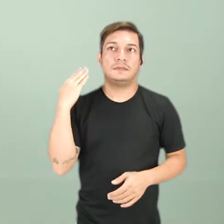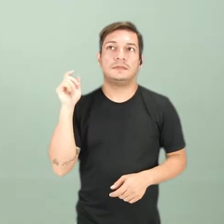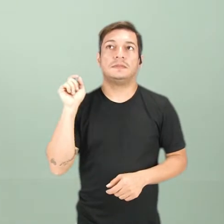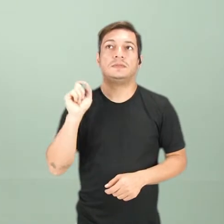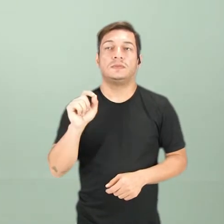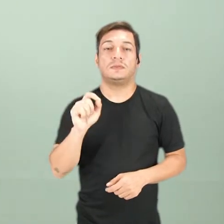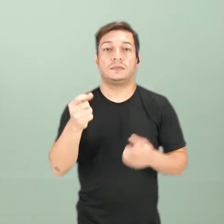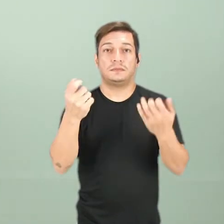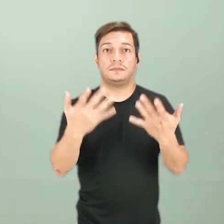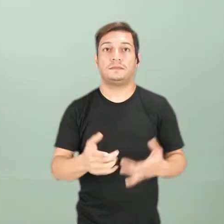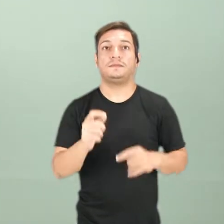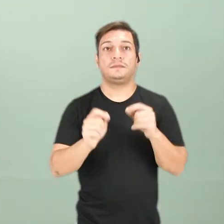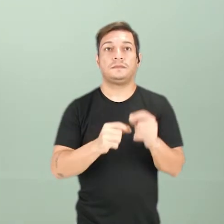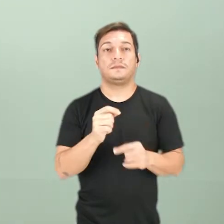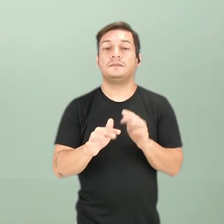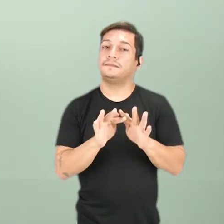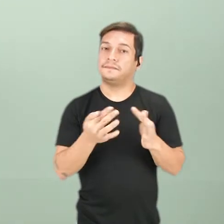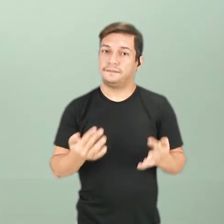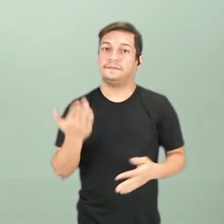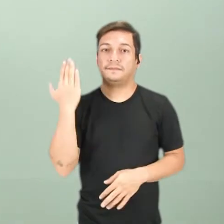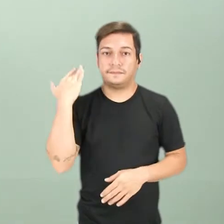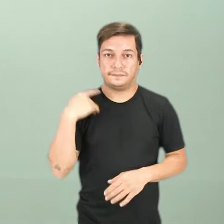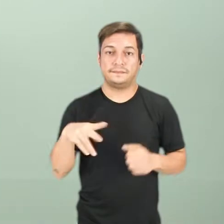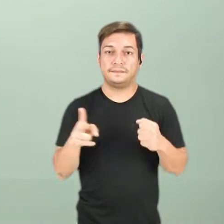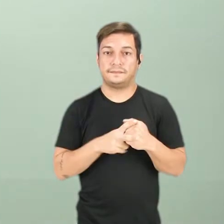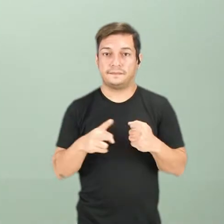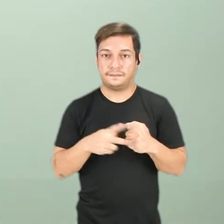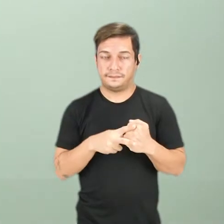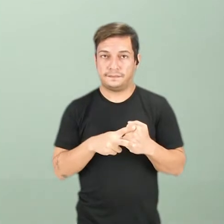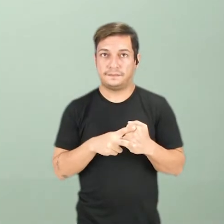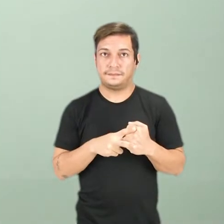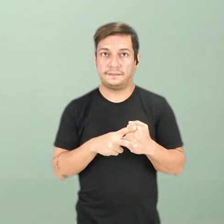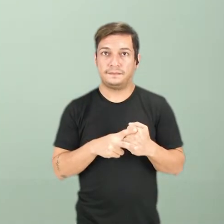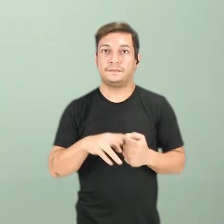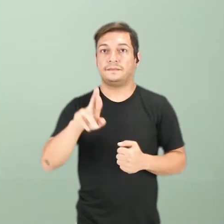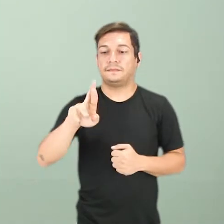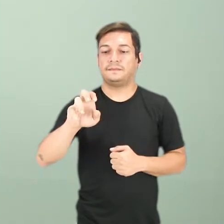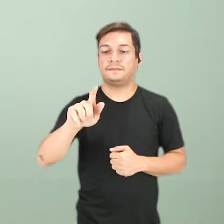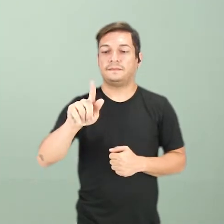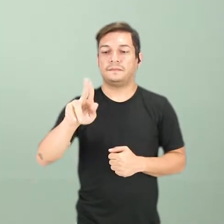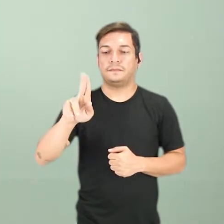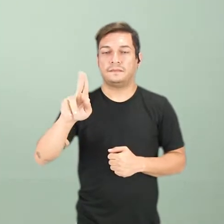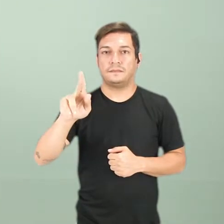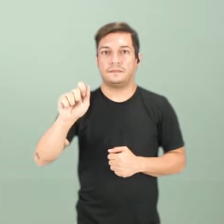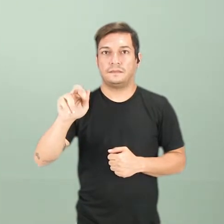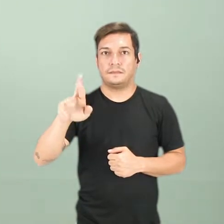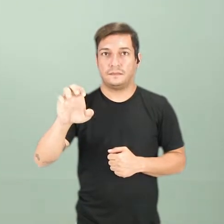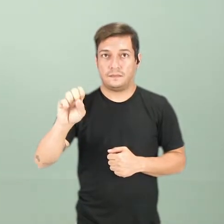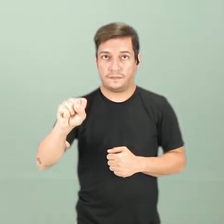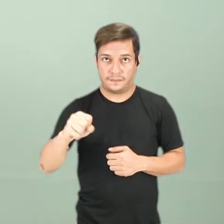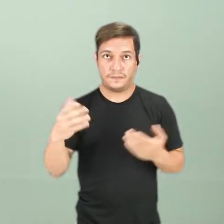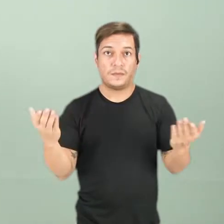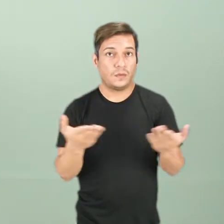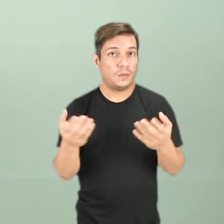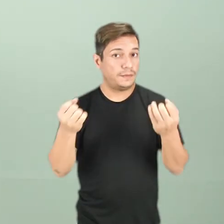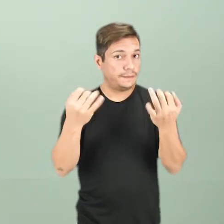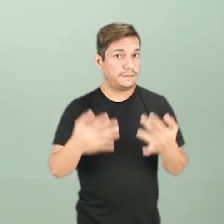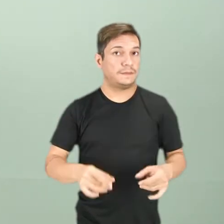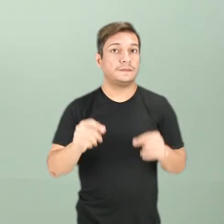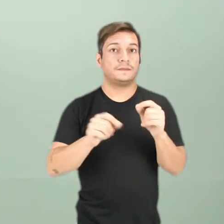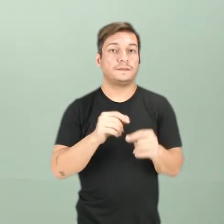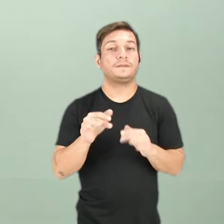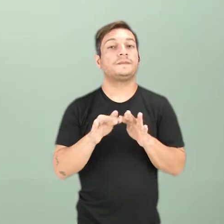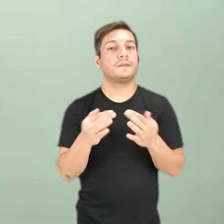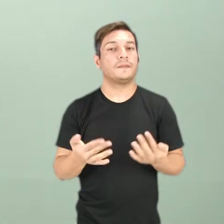passada nós falamos sobre o Simple Past dos verbos regulares. Hoje nós vamos falar sobre o